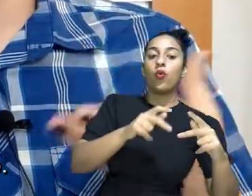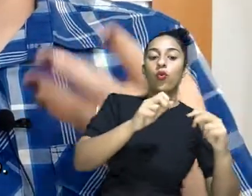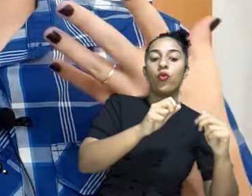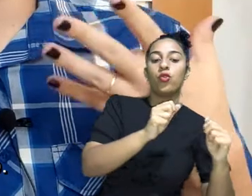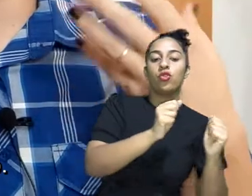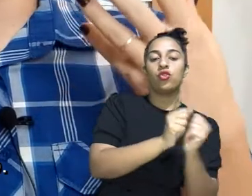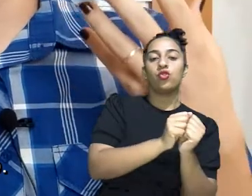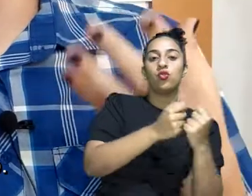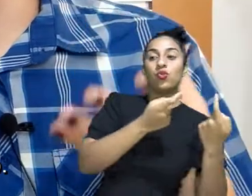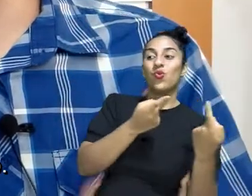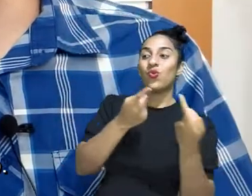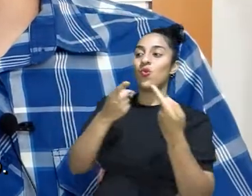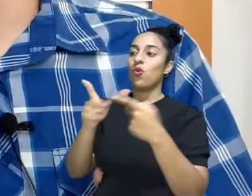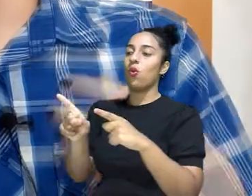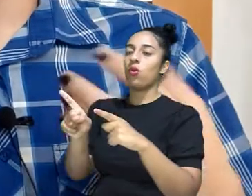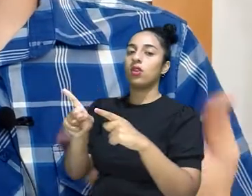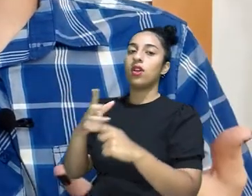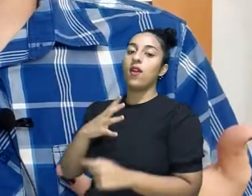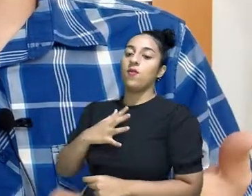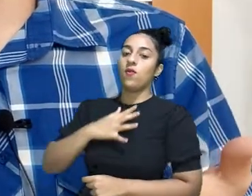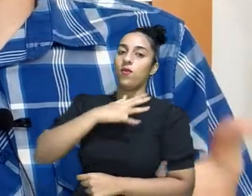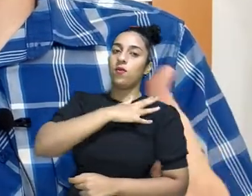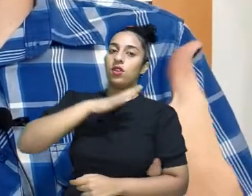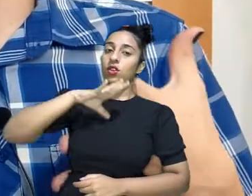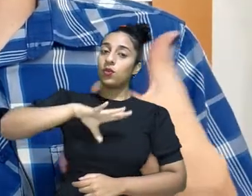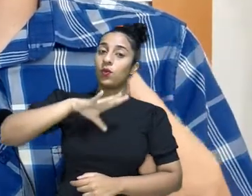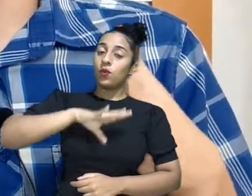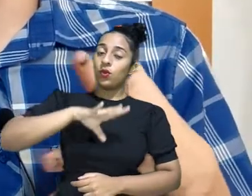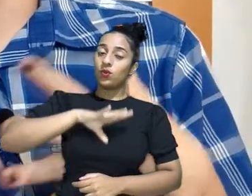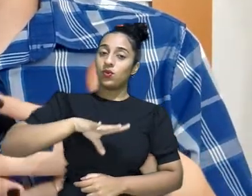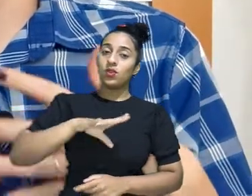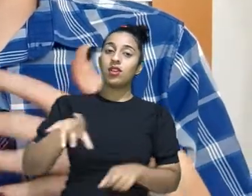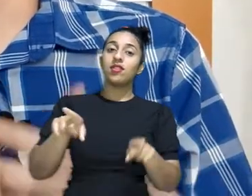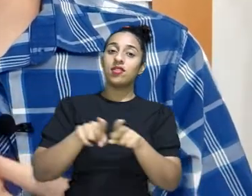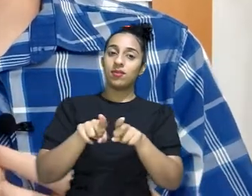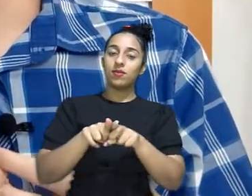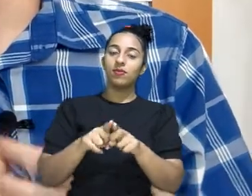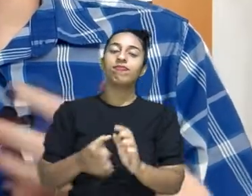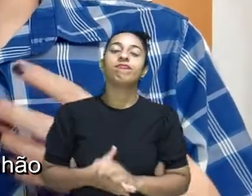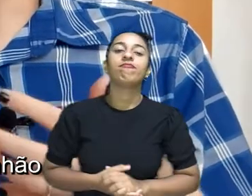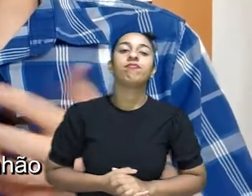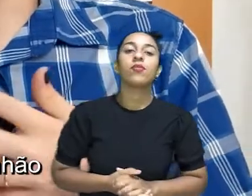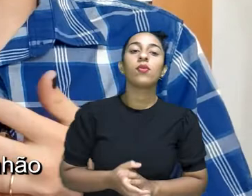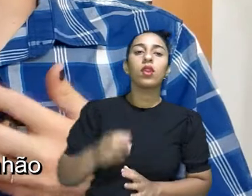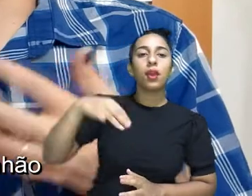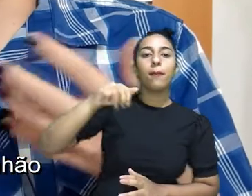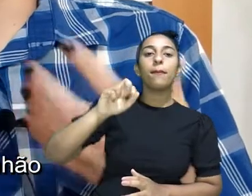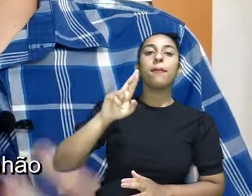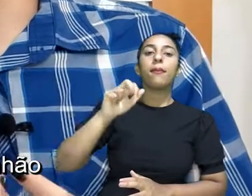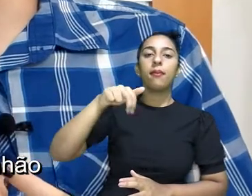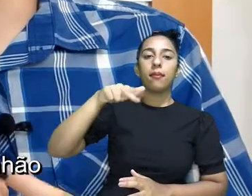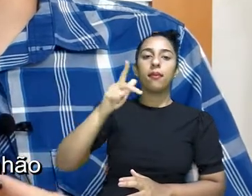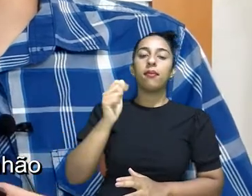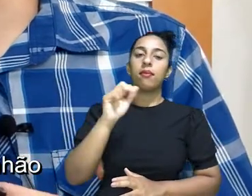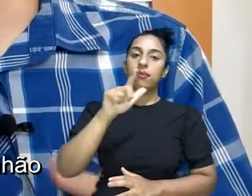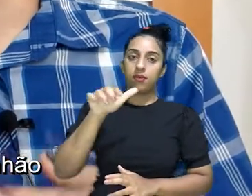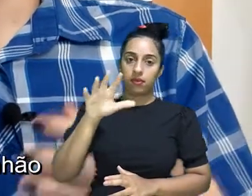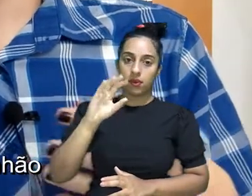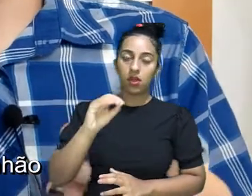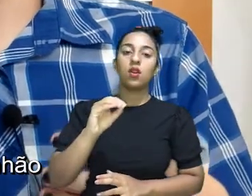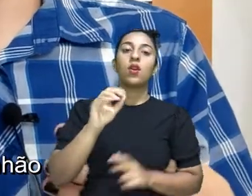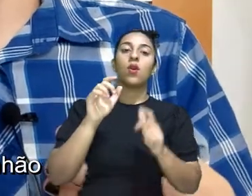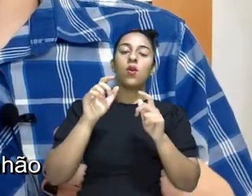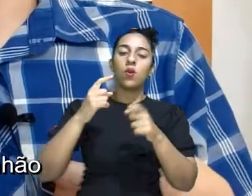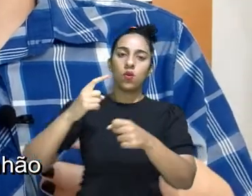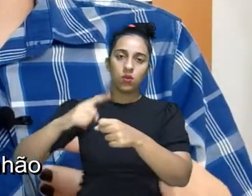expulsar comandantes portugueses da região mas em outras províncias o conflito foi interno mesmo na Província do Maranhão por exemplo